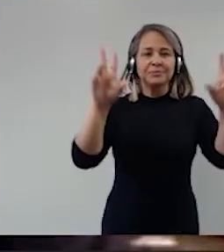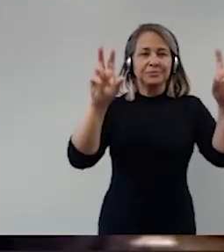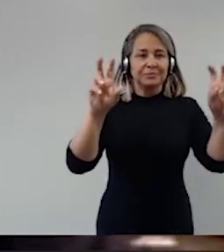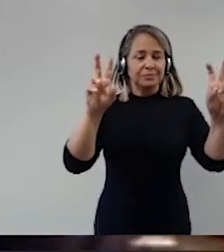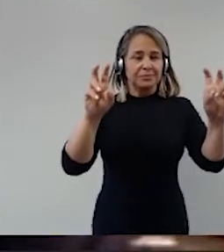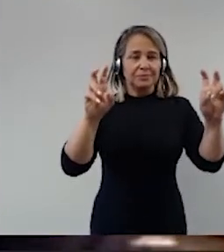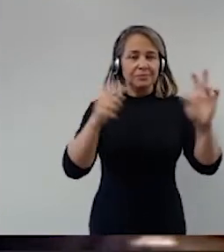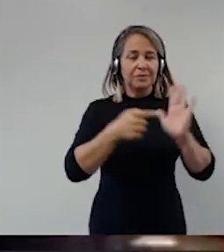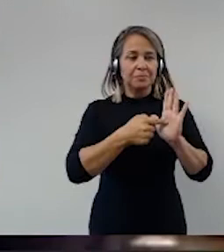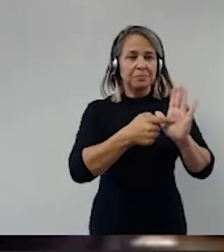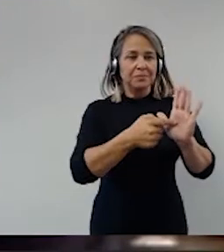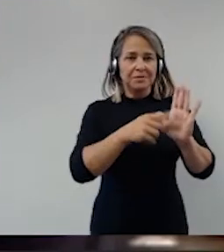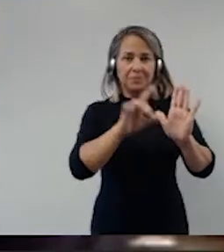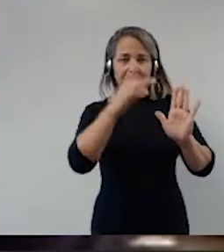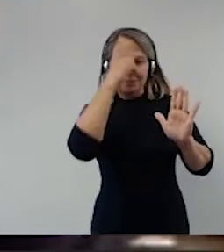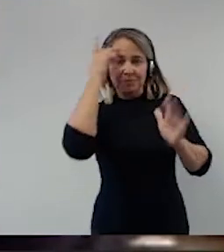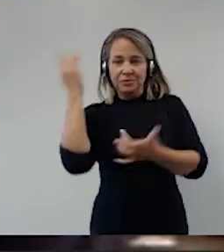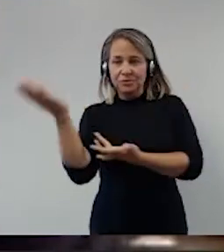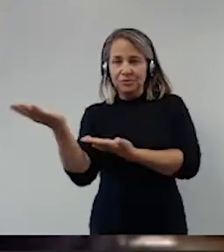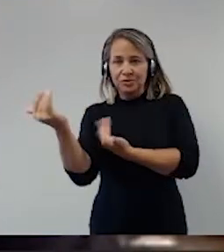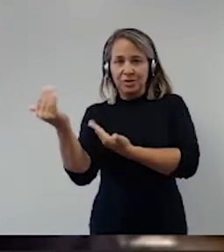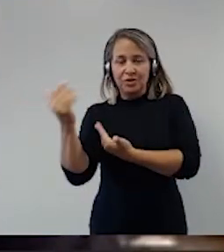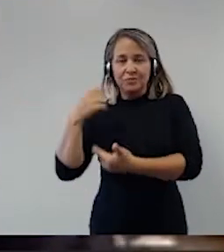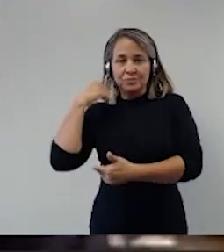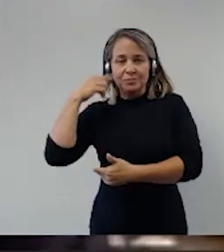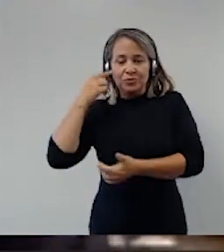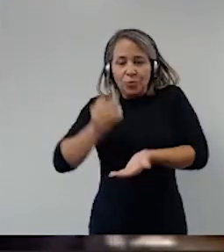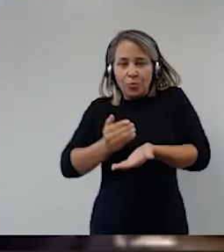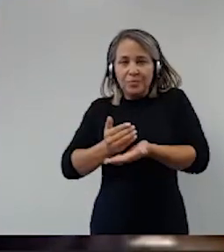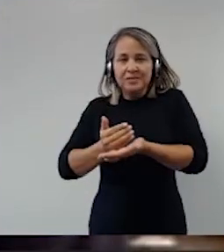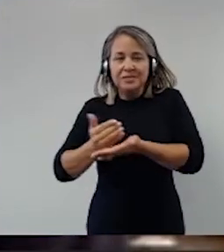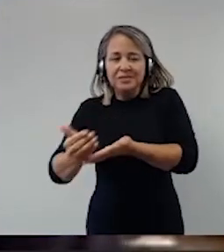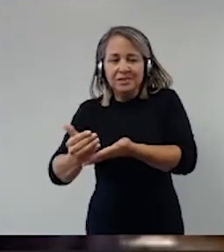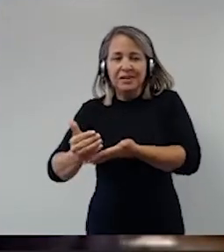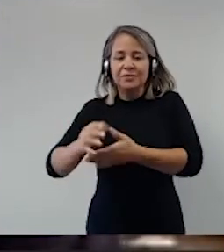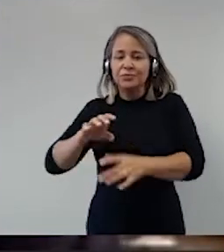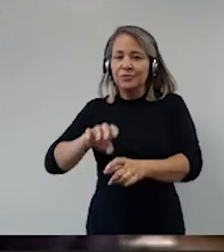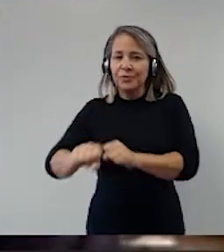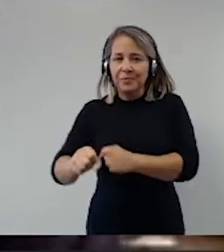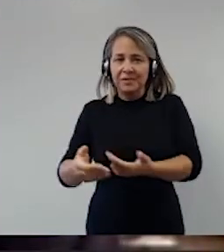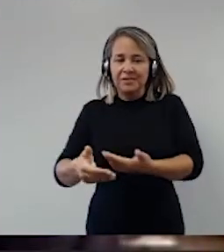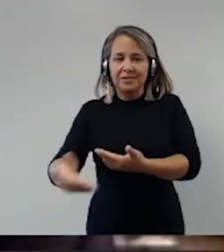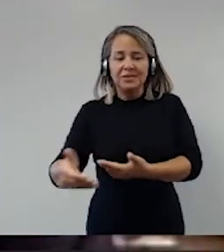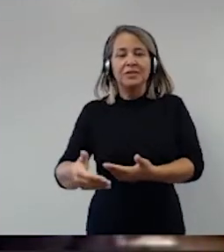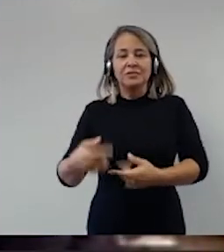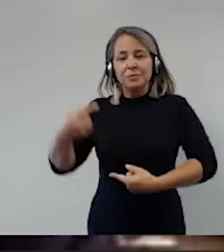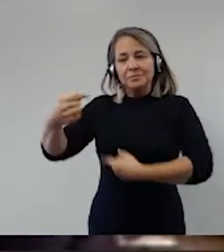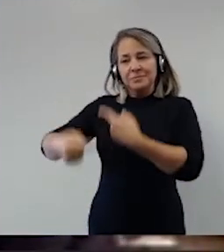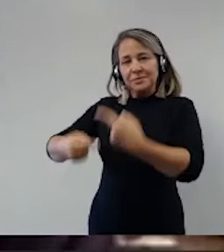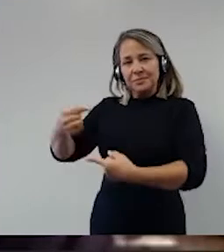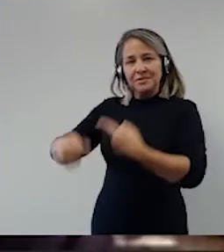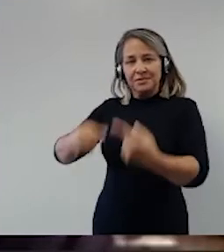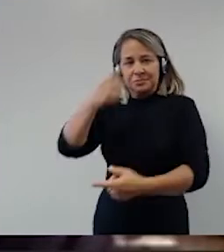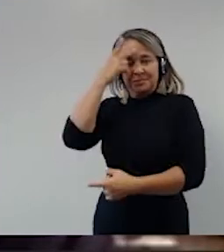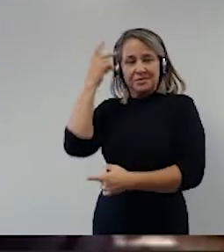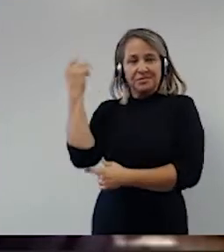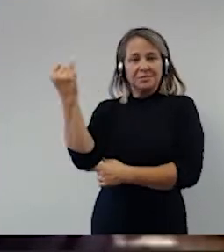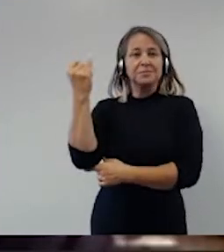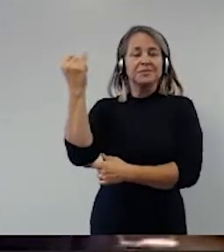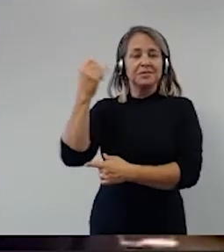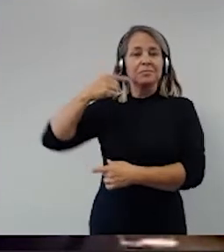que é voltado aos jovens, aos advogados em início de suas carreiras. Vamos debater com esses gloriosos nomes